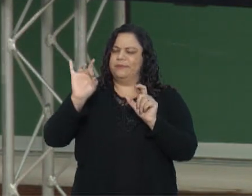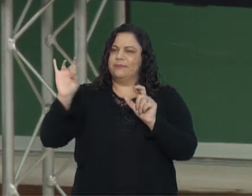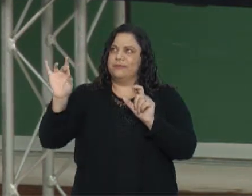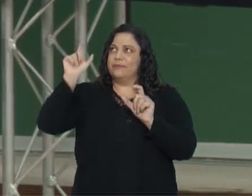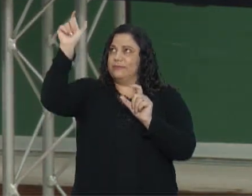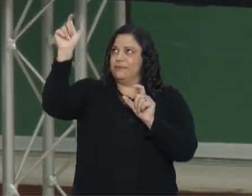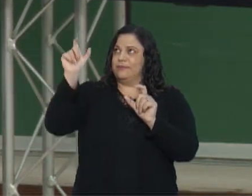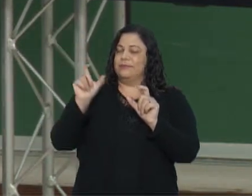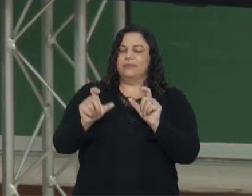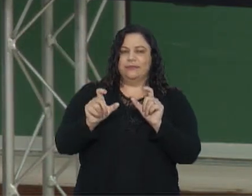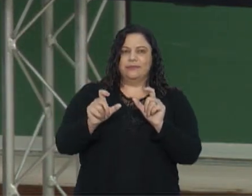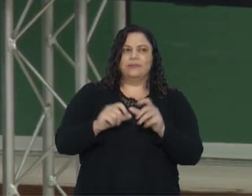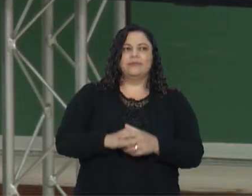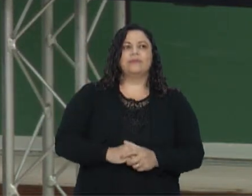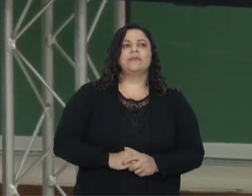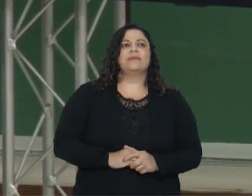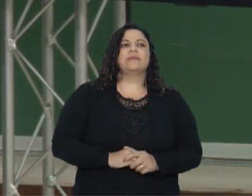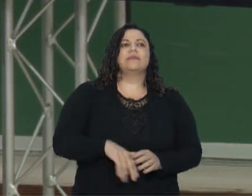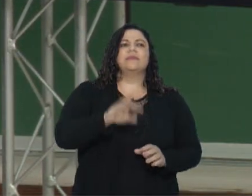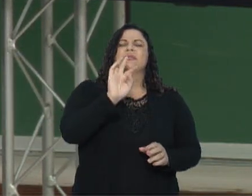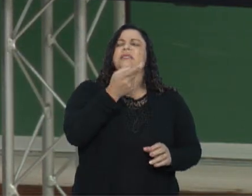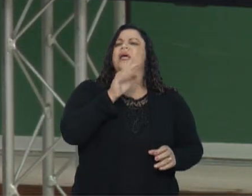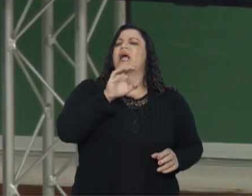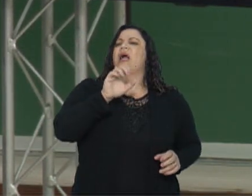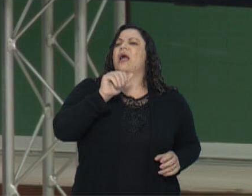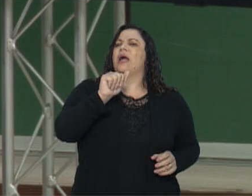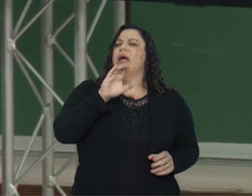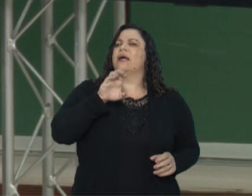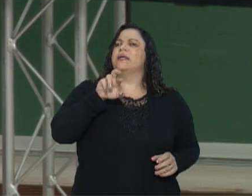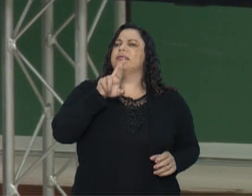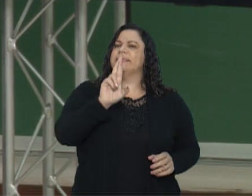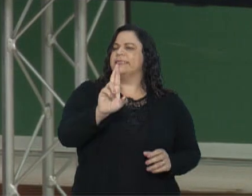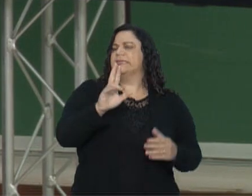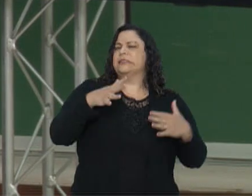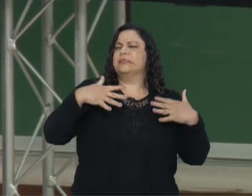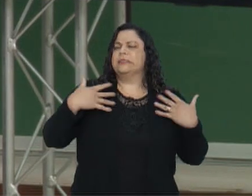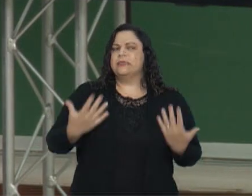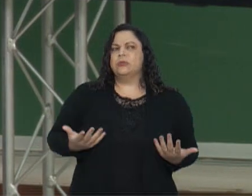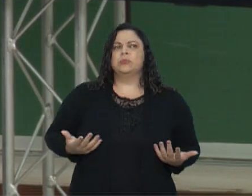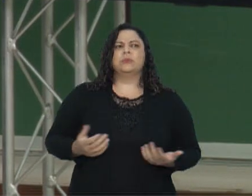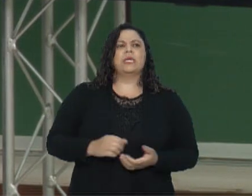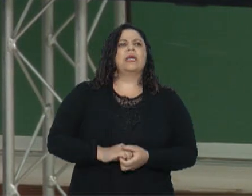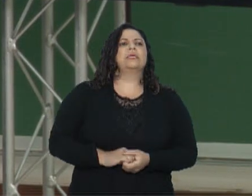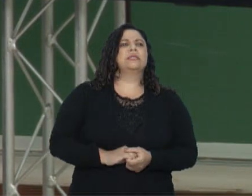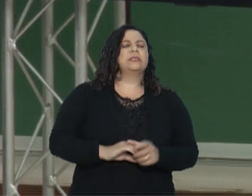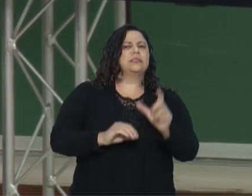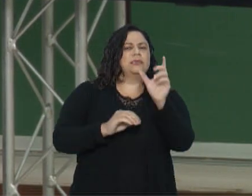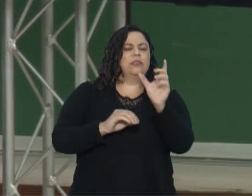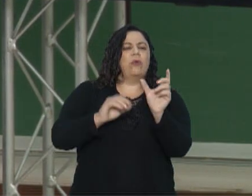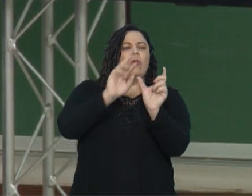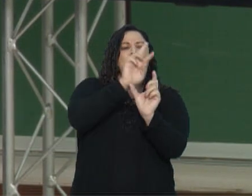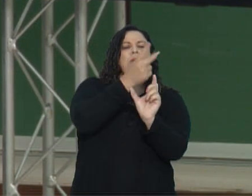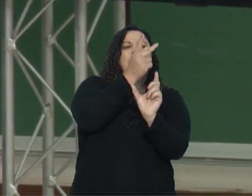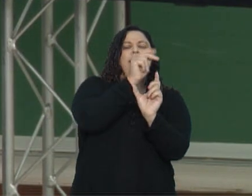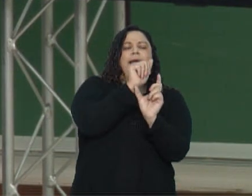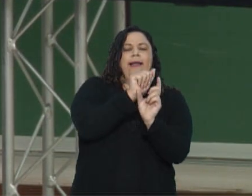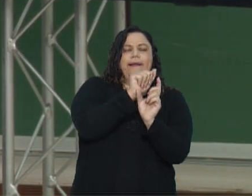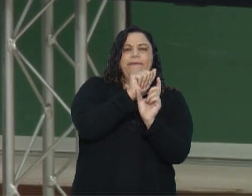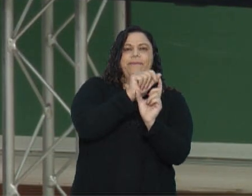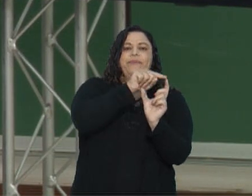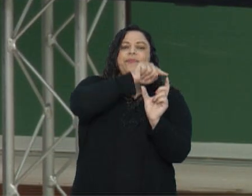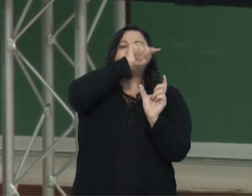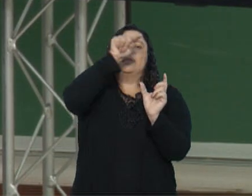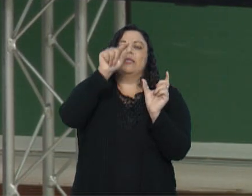sujeito. E o verbo hacer, por exemplo, olha só o que acontece. A raiz viria até aqui, até a letra C.